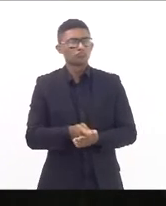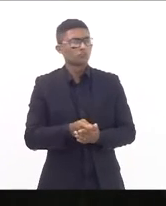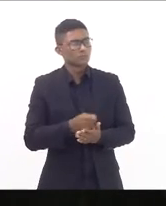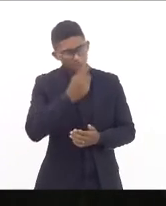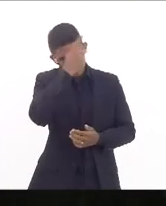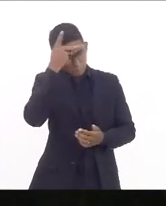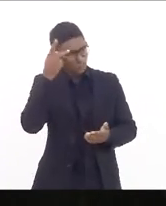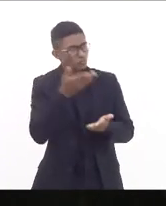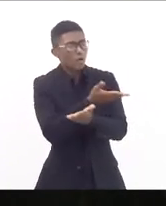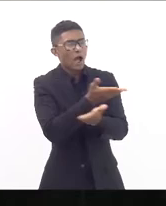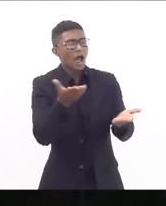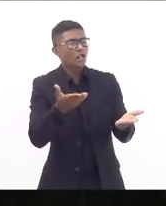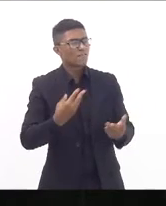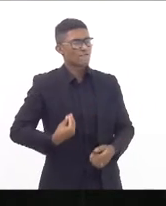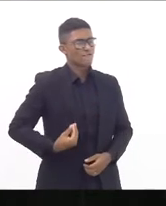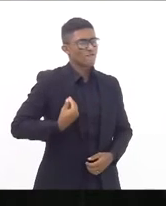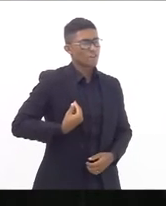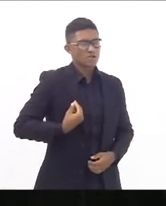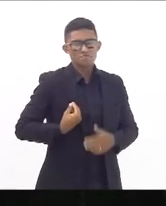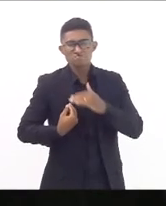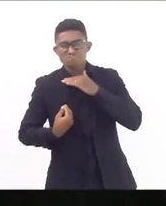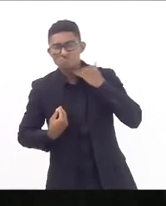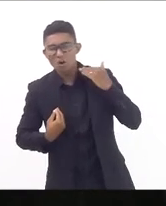pessoas ficam vivas ou mortas.